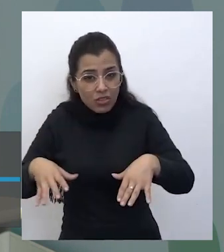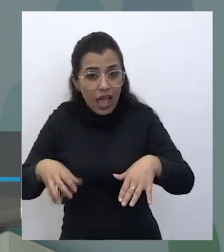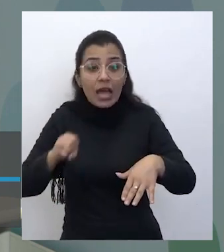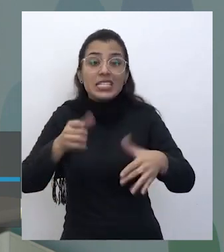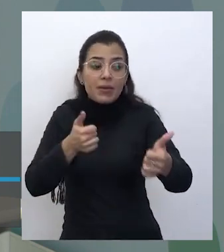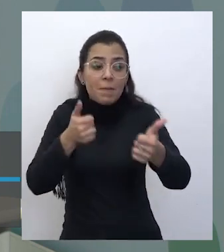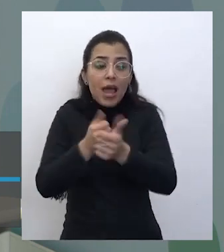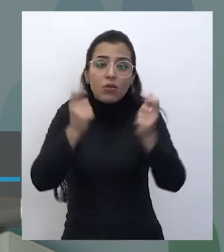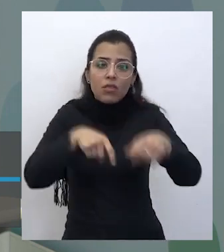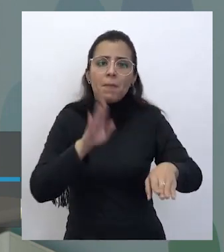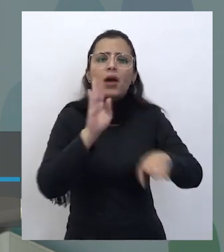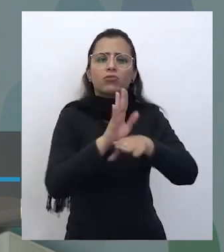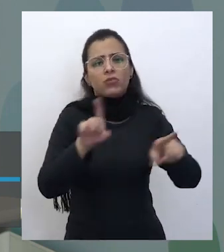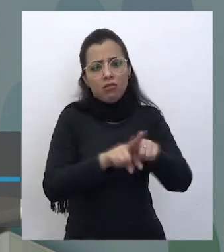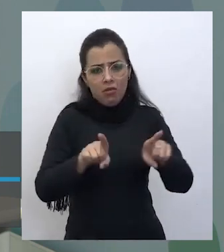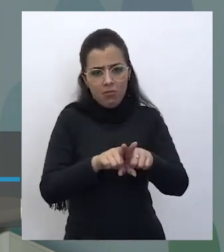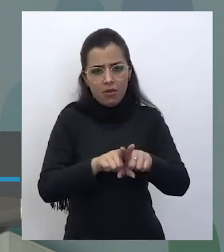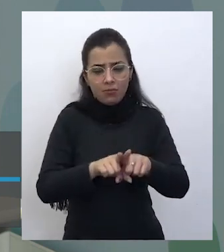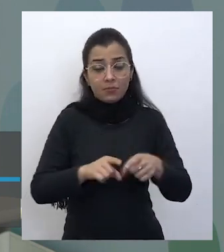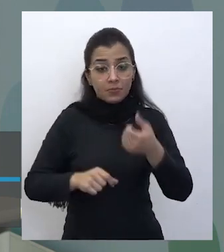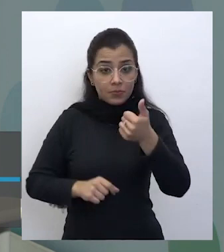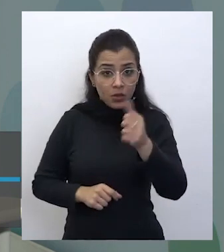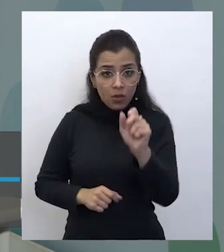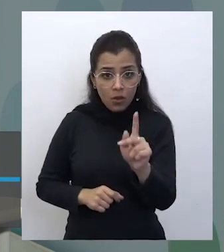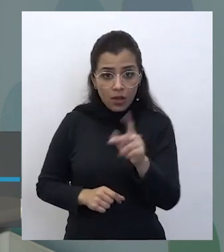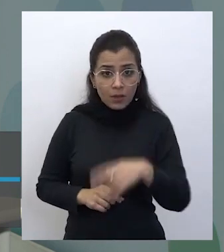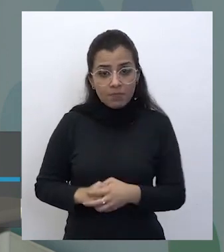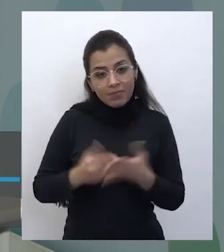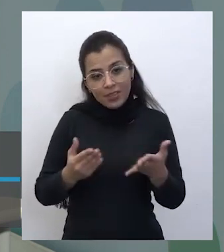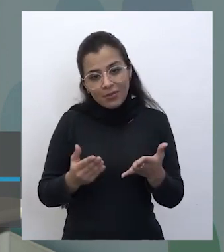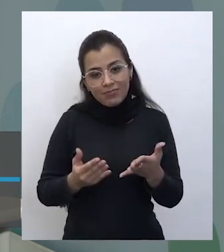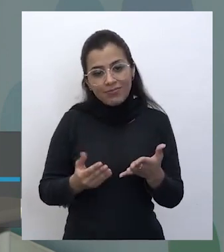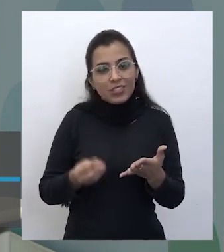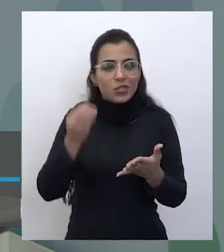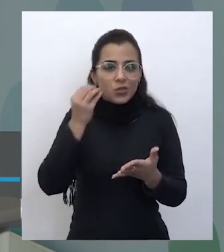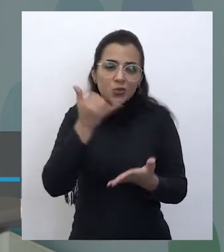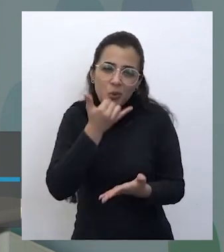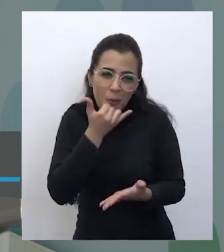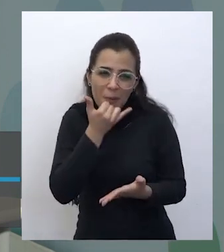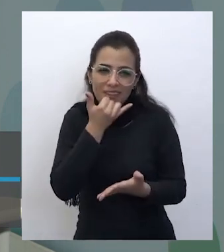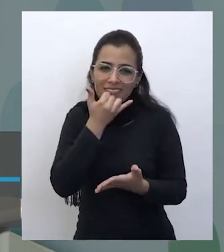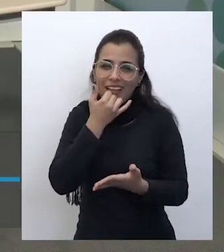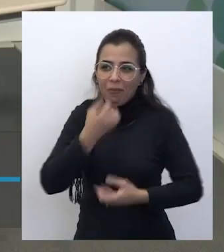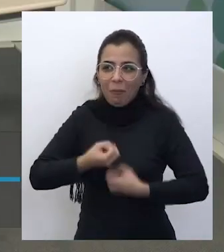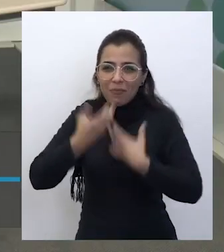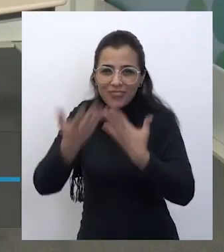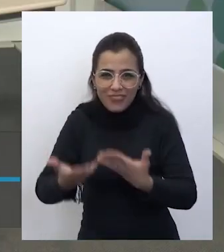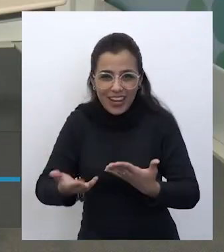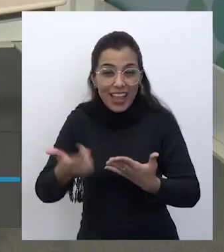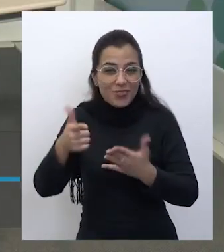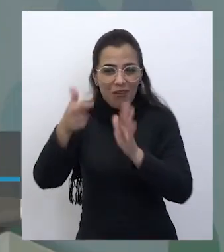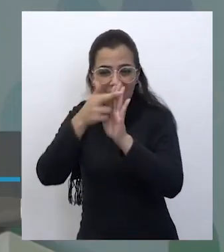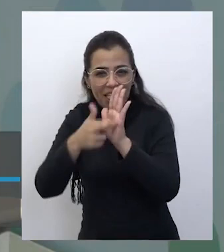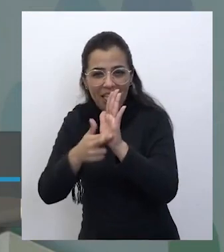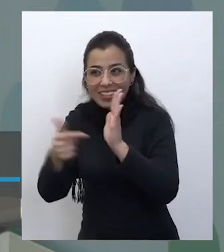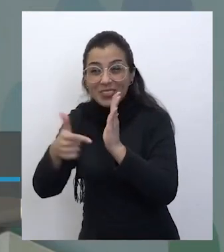estarmos próximos pode nos levar a nos ajudar. Tá certo? Então, acho que desculpa, não era para ter falado isso, não estava no roteiro, foi super bacana, não estava no script, mas